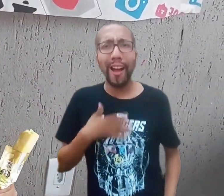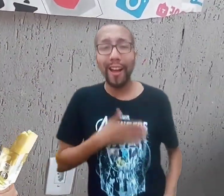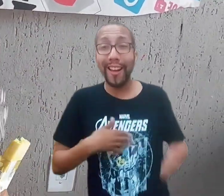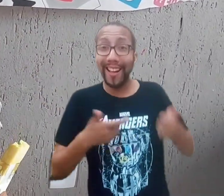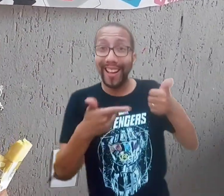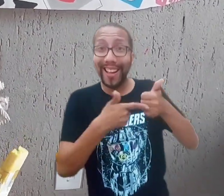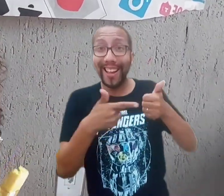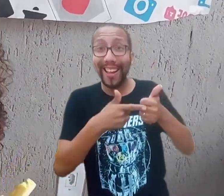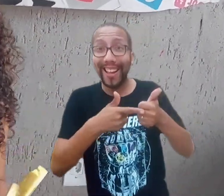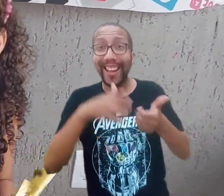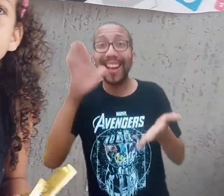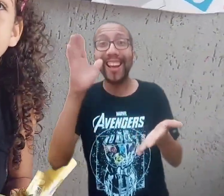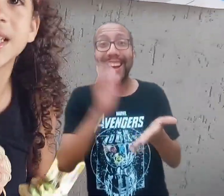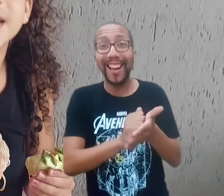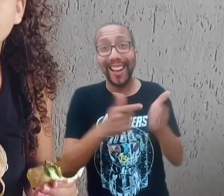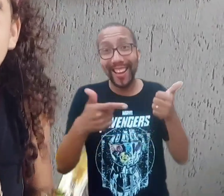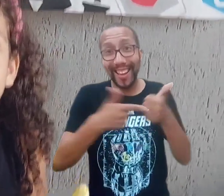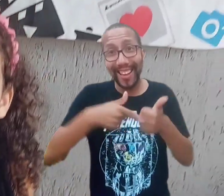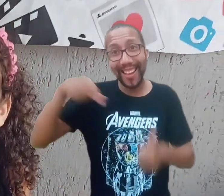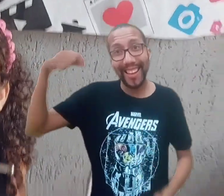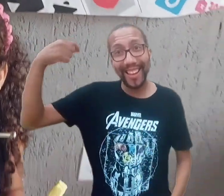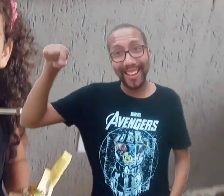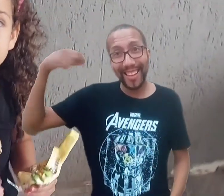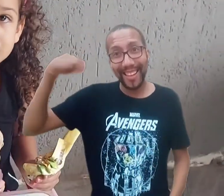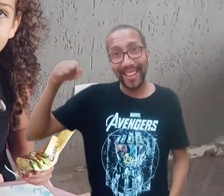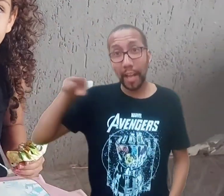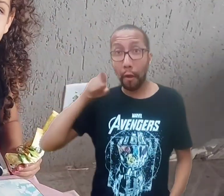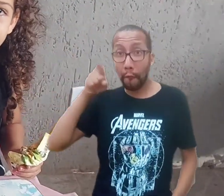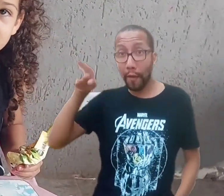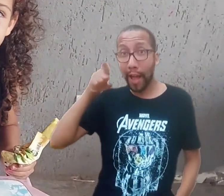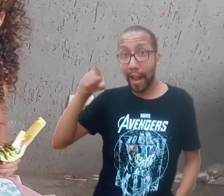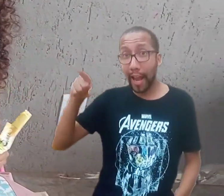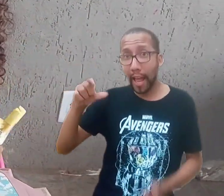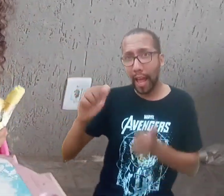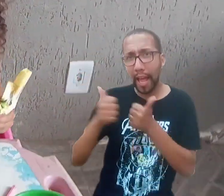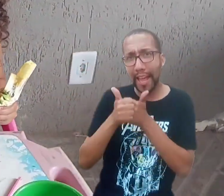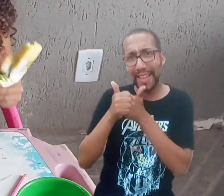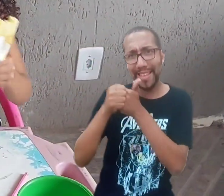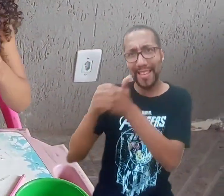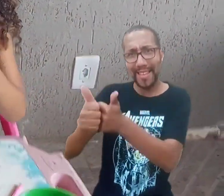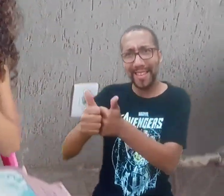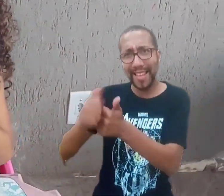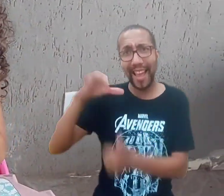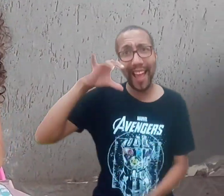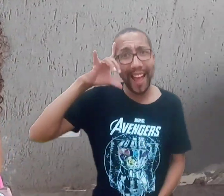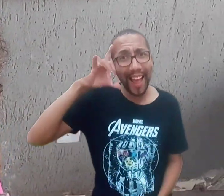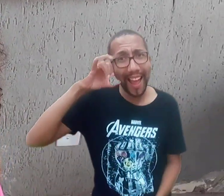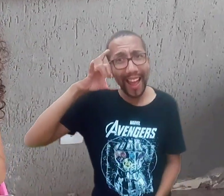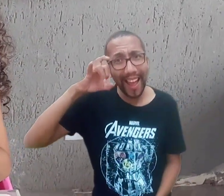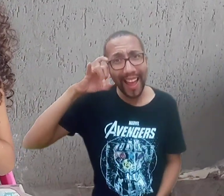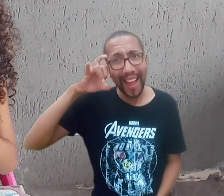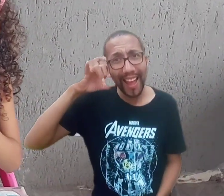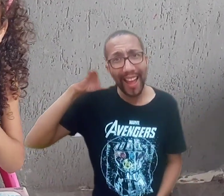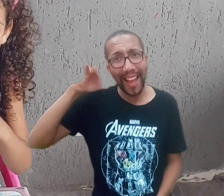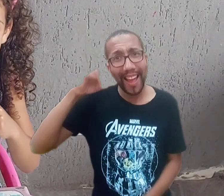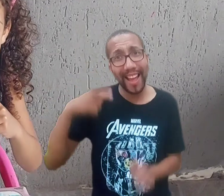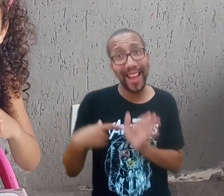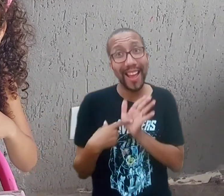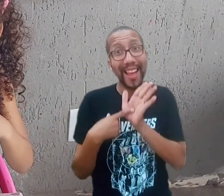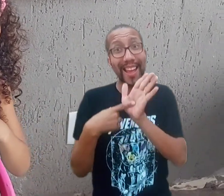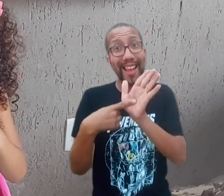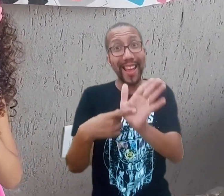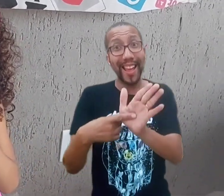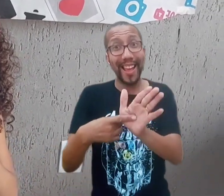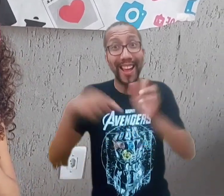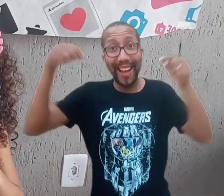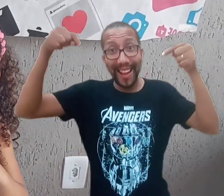inscreva no canal, ative o sininho. Vai lá no Instagram. Segue ela no Instagram, que a gente vai deixar aqui.